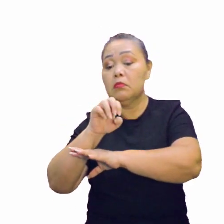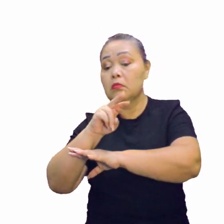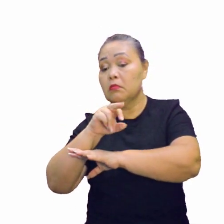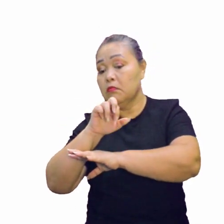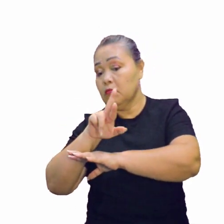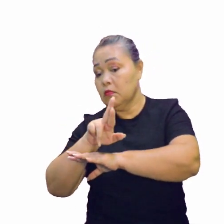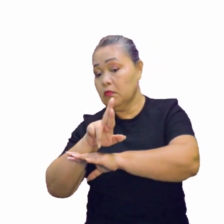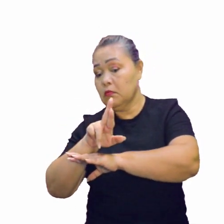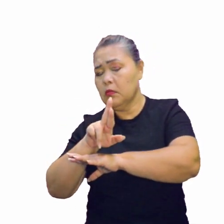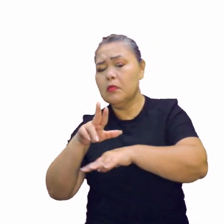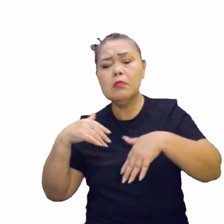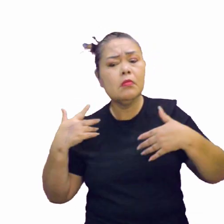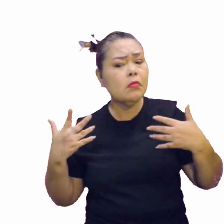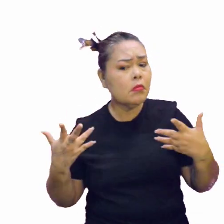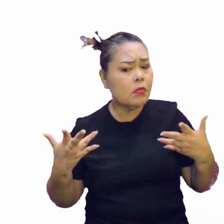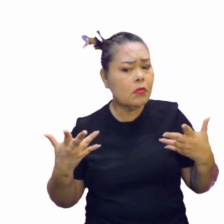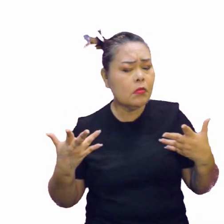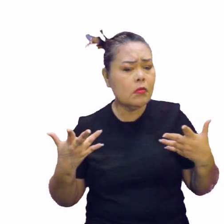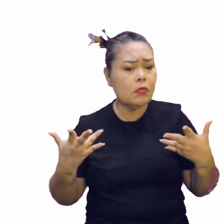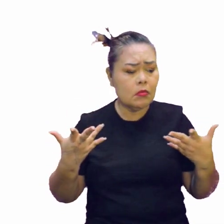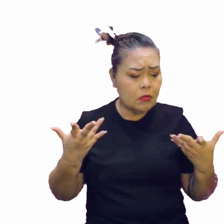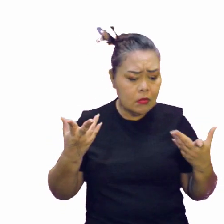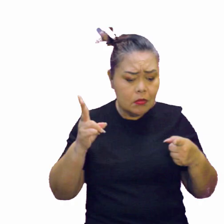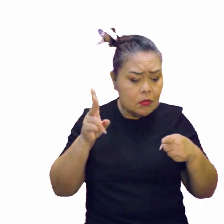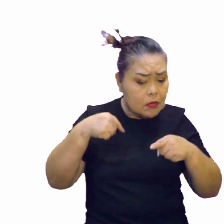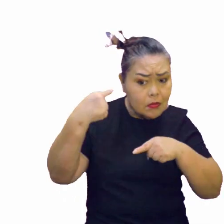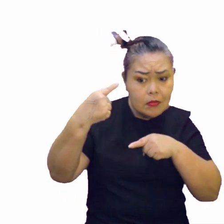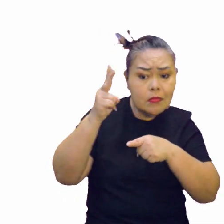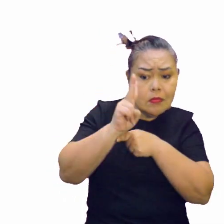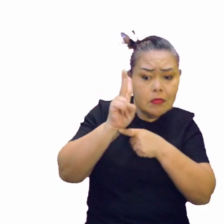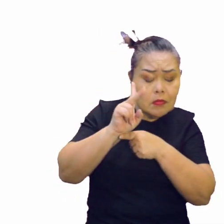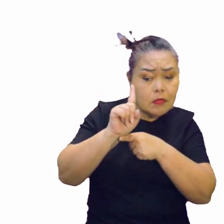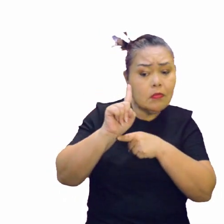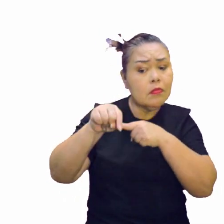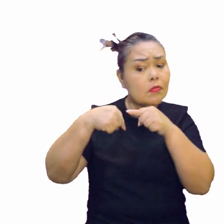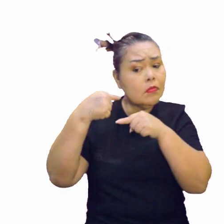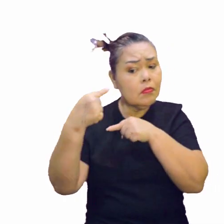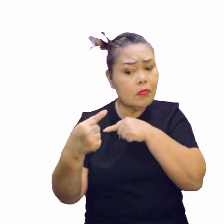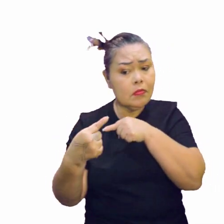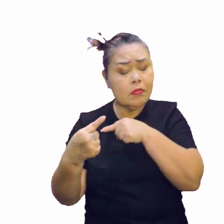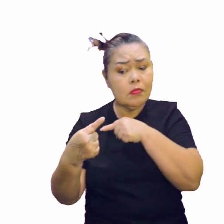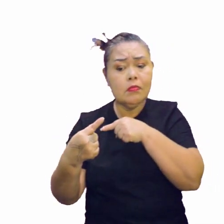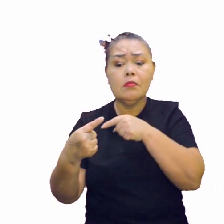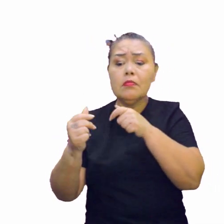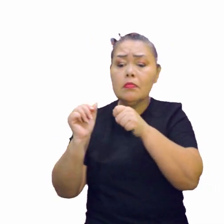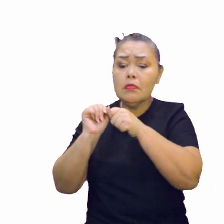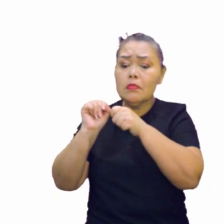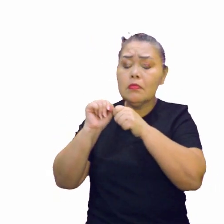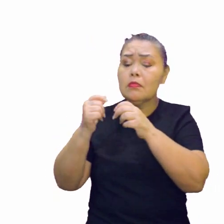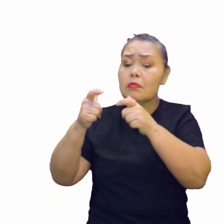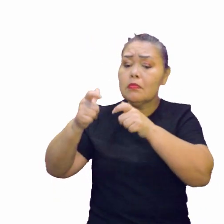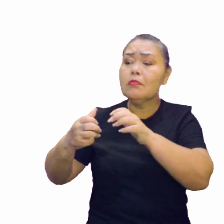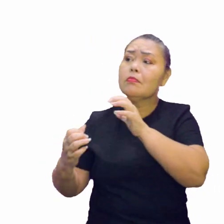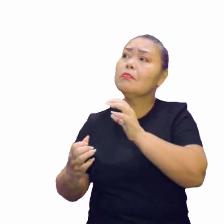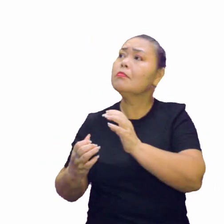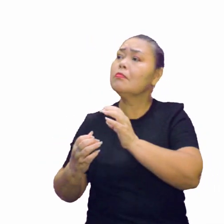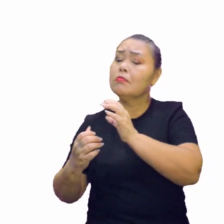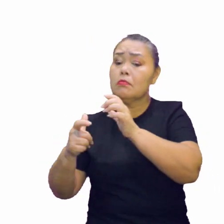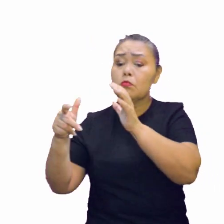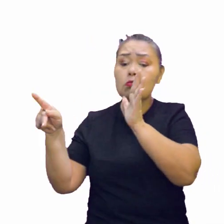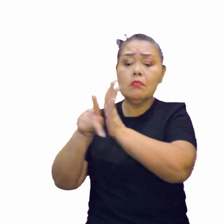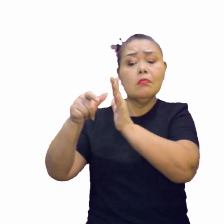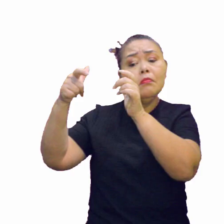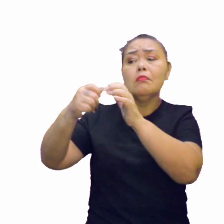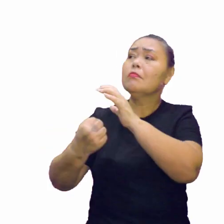que ficam as manutenções de intervenções da produtividade de plantas silvestres?